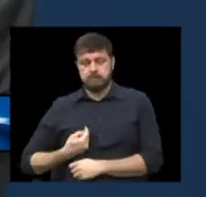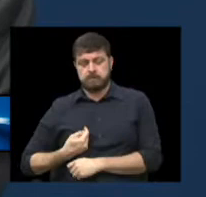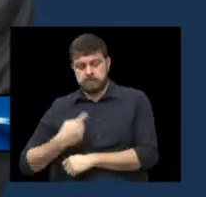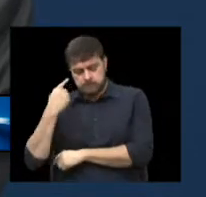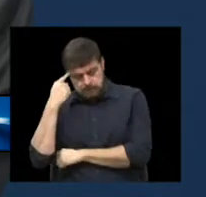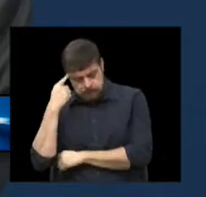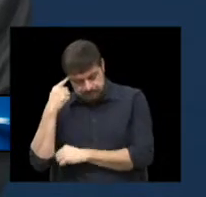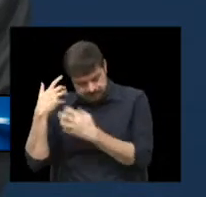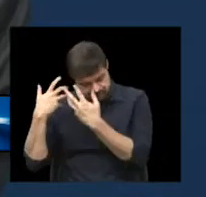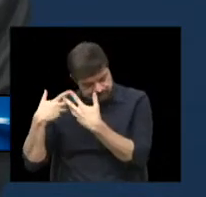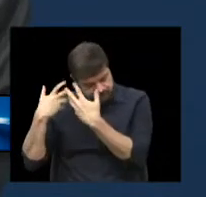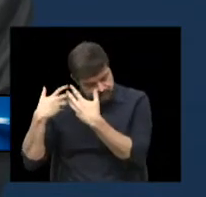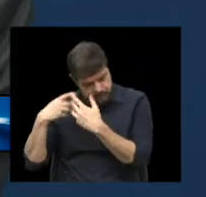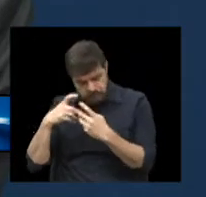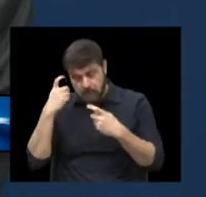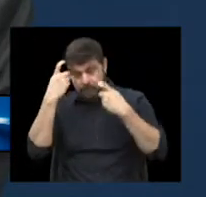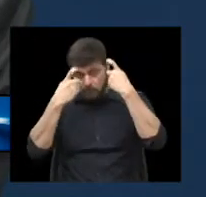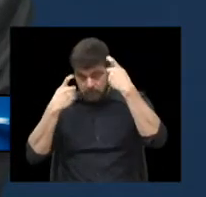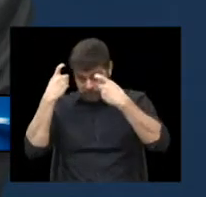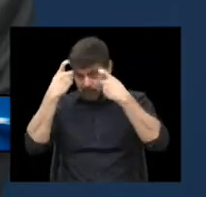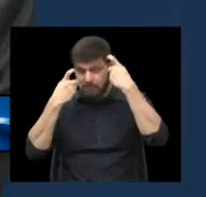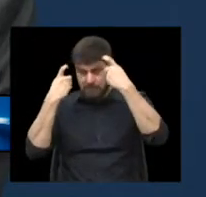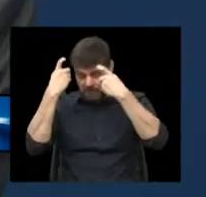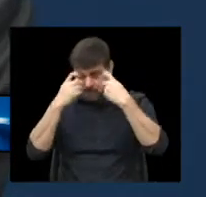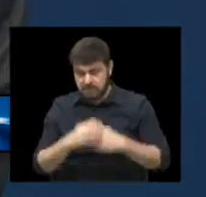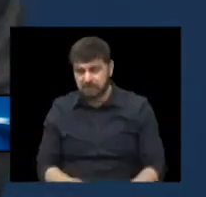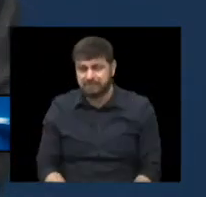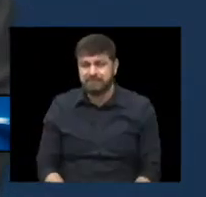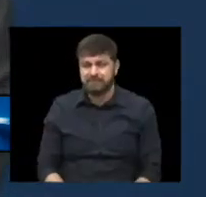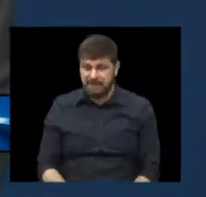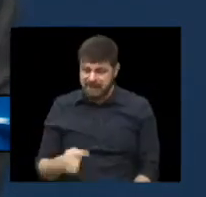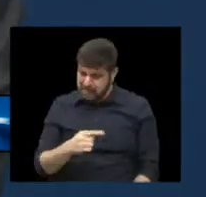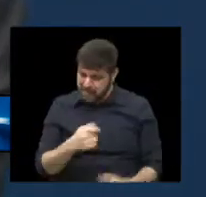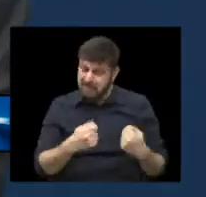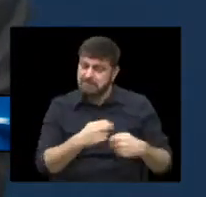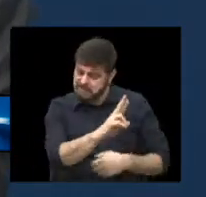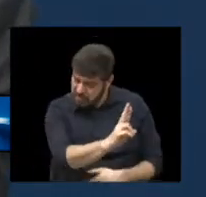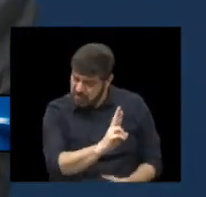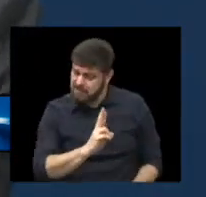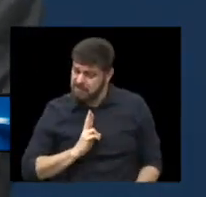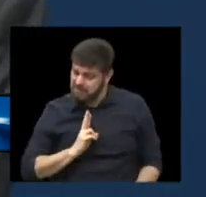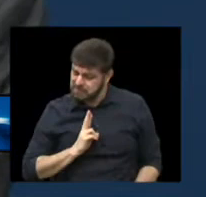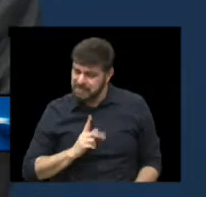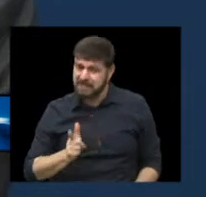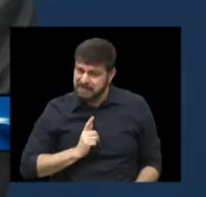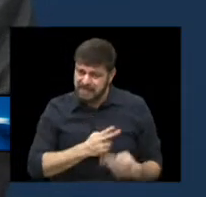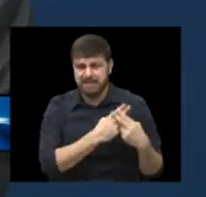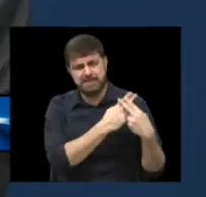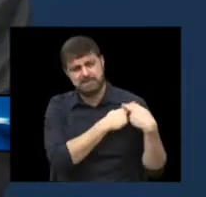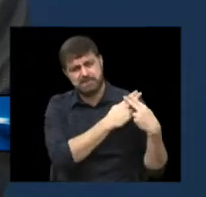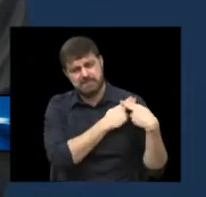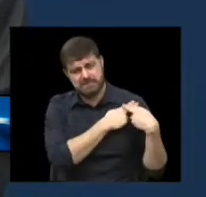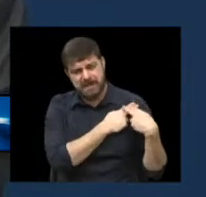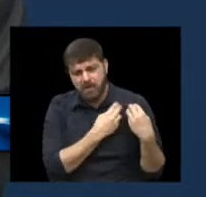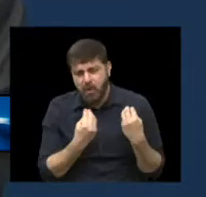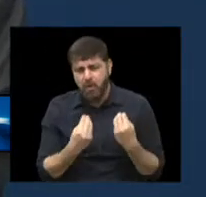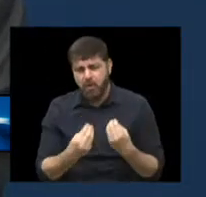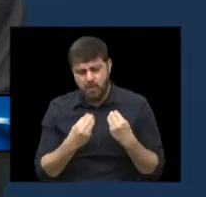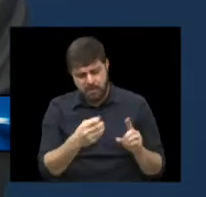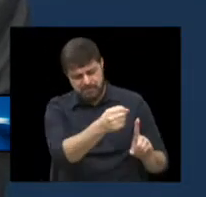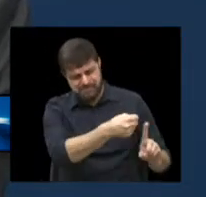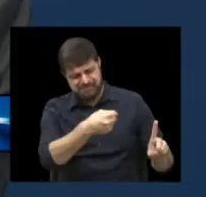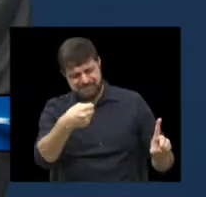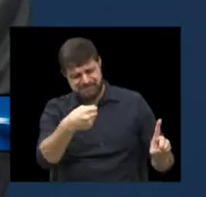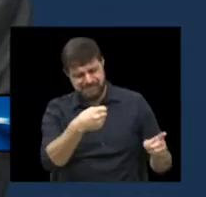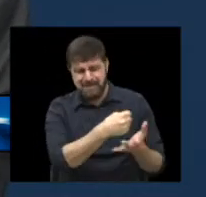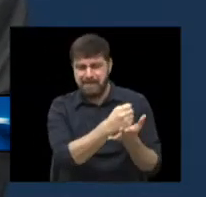grande preocupação com essa questão. A administração precisa responder responsavelmente sobre esse evento, né, e que isso seja